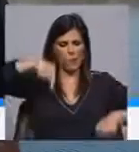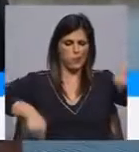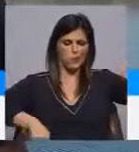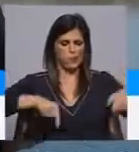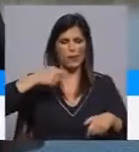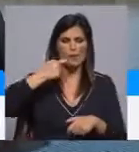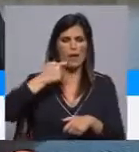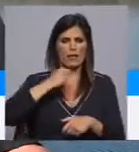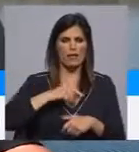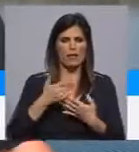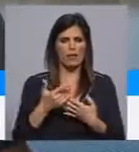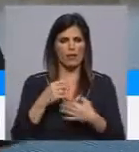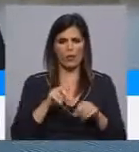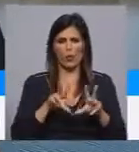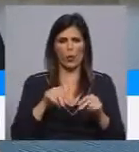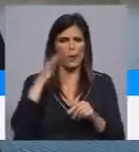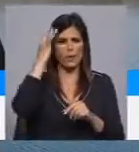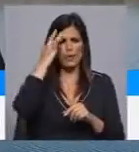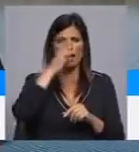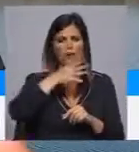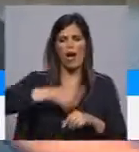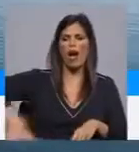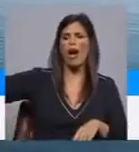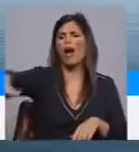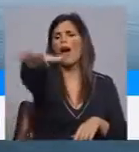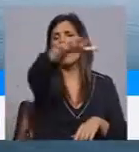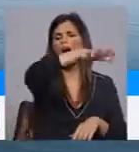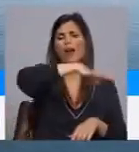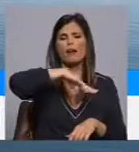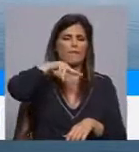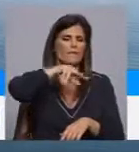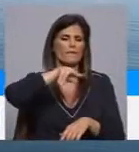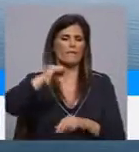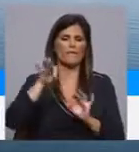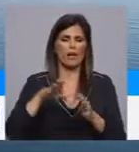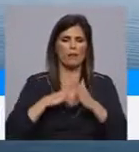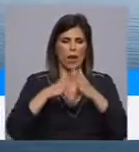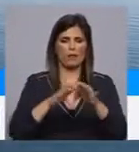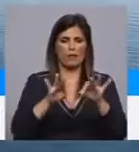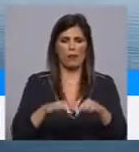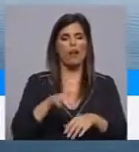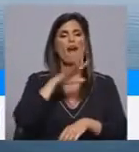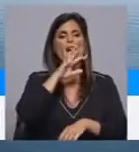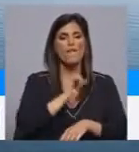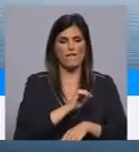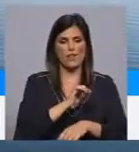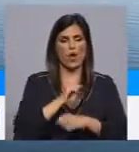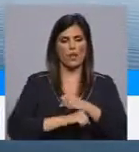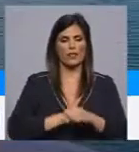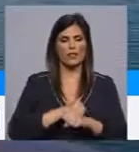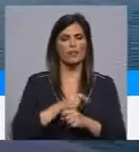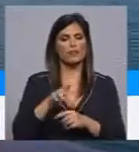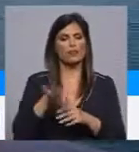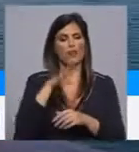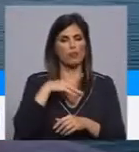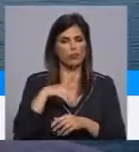E agora nunca imaginaria que este lago pudesse comportar um barco deste. É filho de holandeses, navegadores que escolheram Portugal